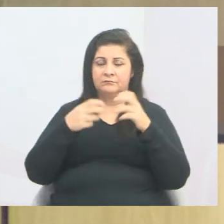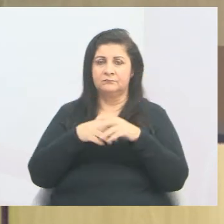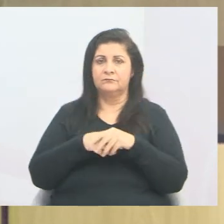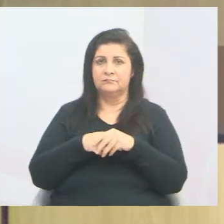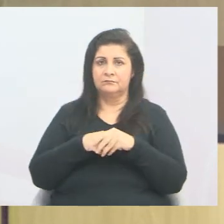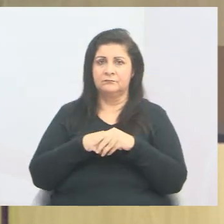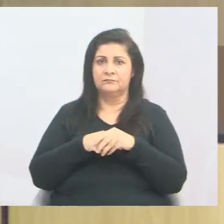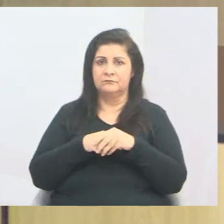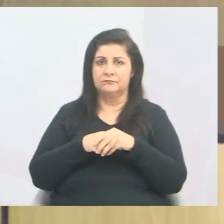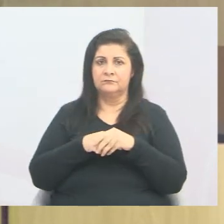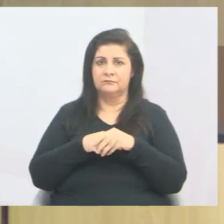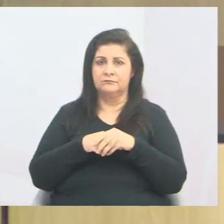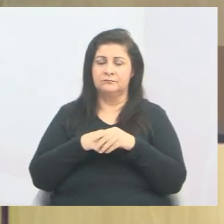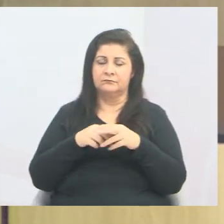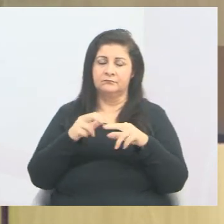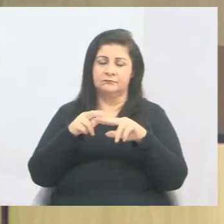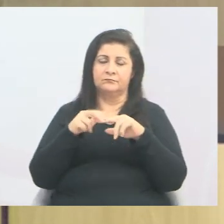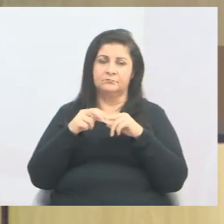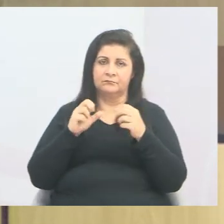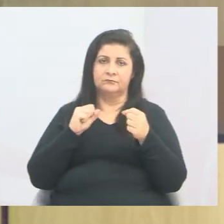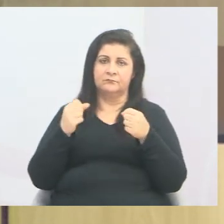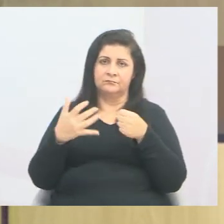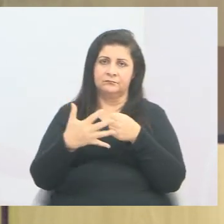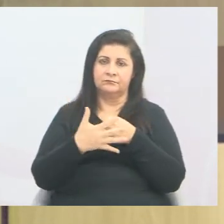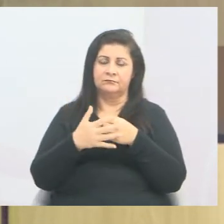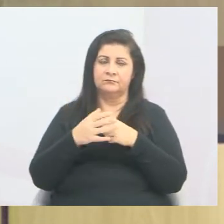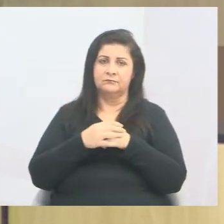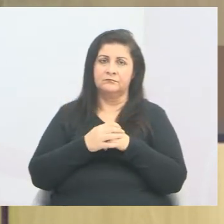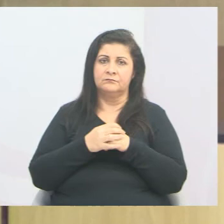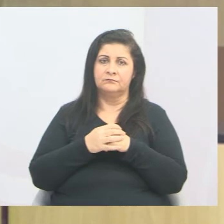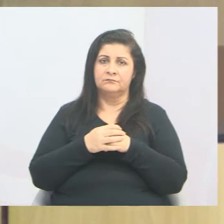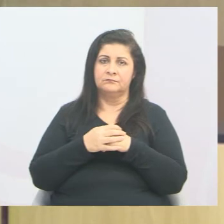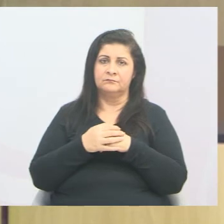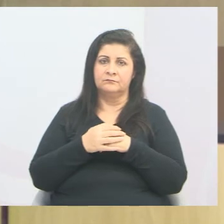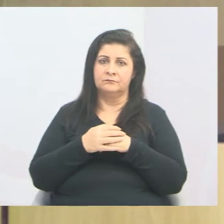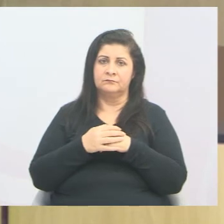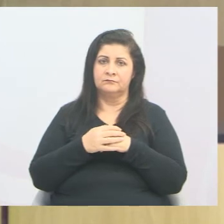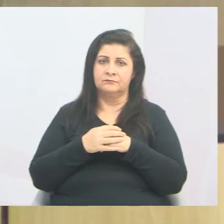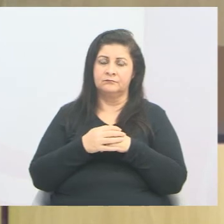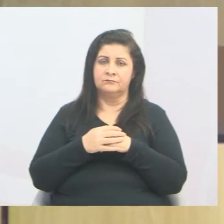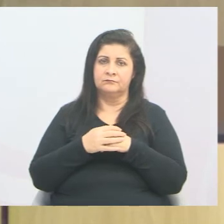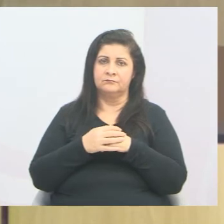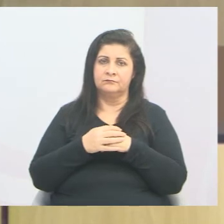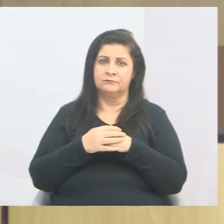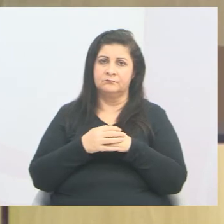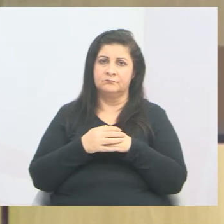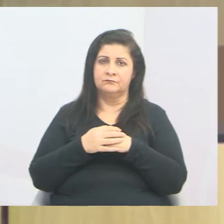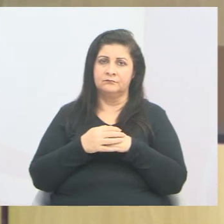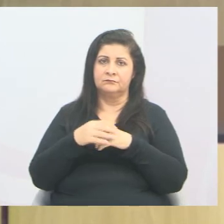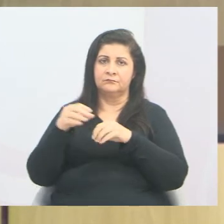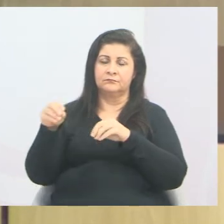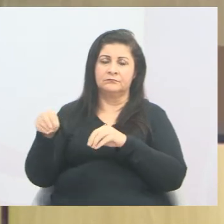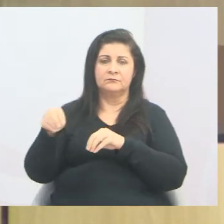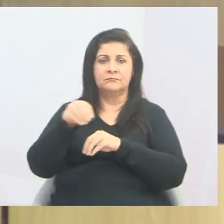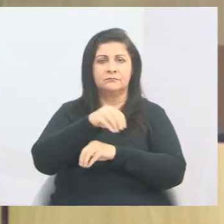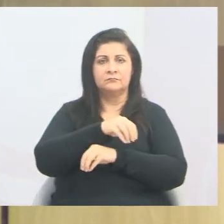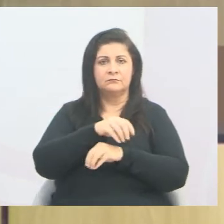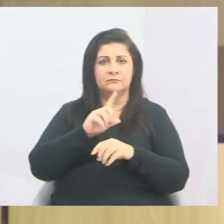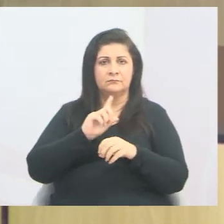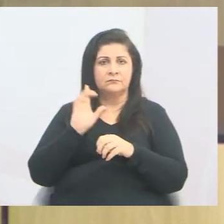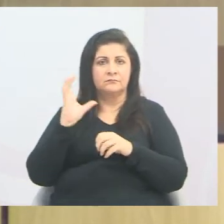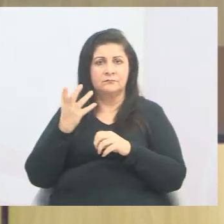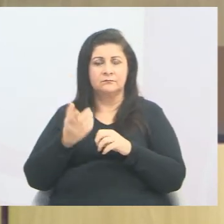em decorrência do próprio Covid, né, que nem você falou, né, Reinaldo, tá? Que realmente as transferências não estão ocorrendo, né,